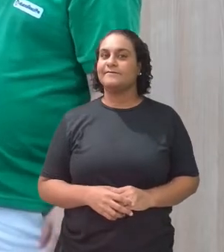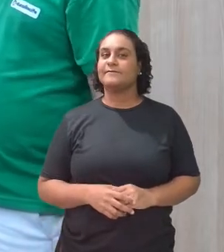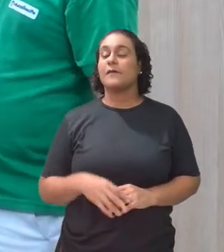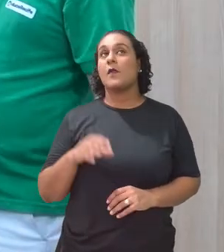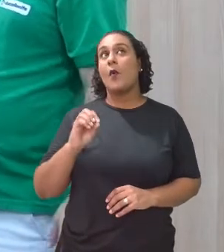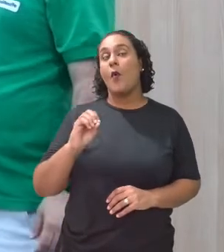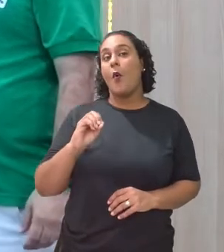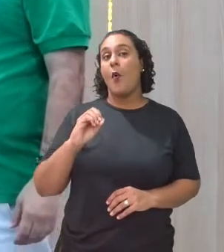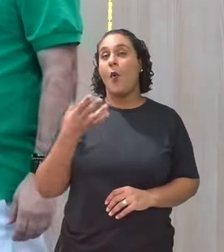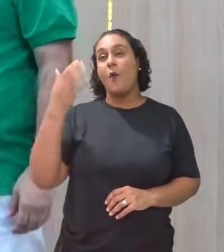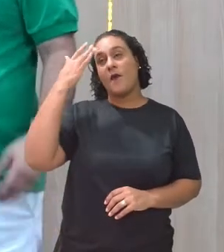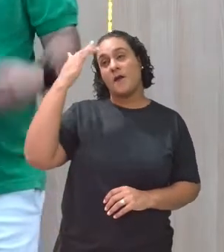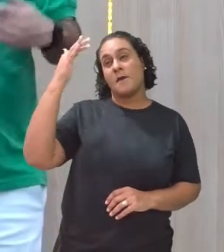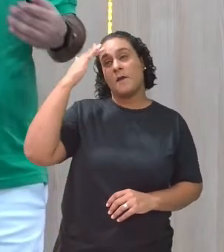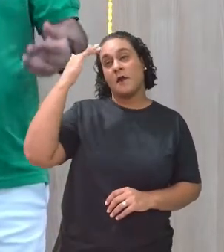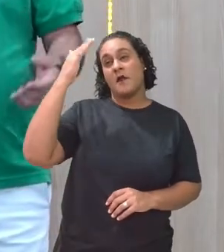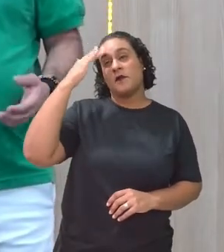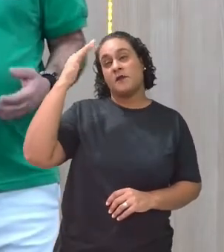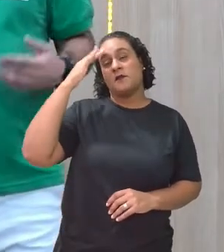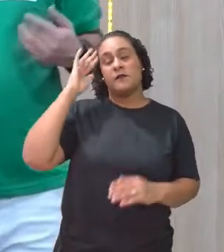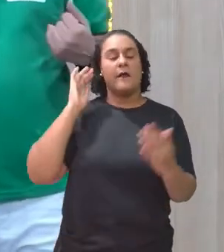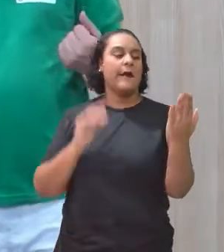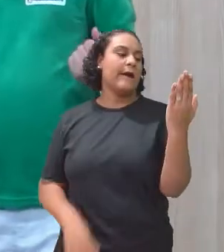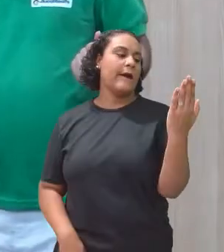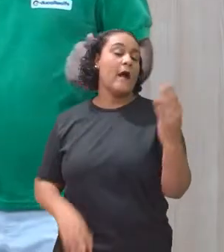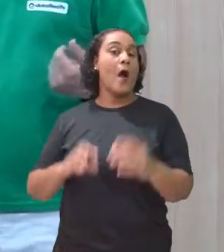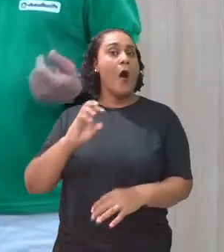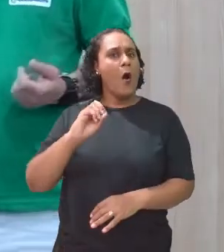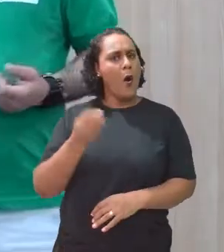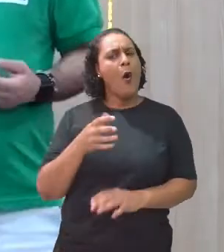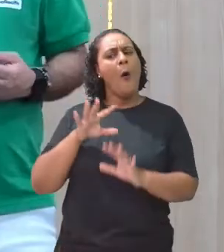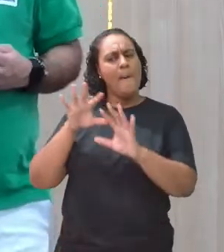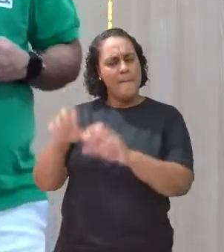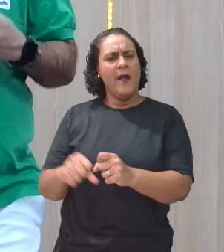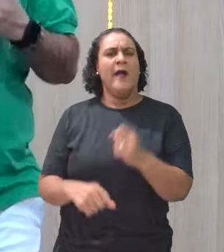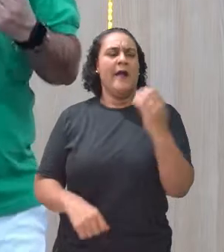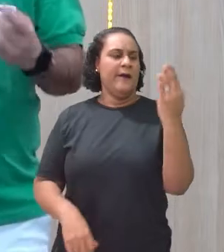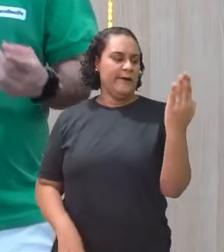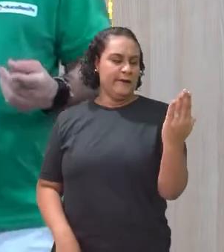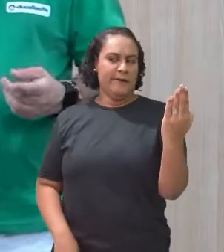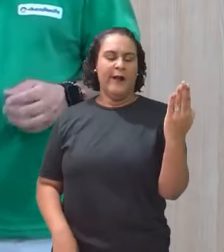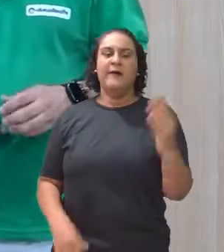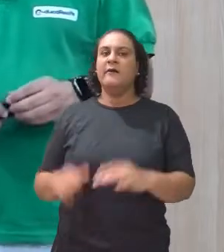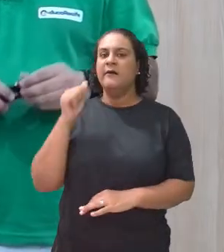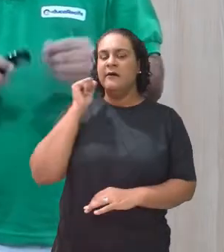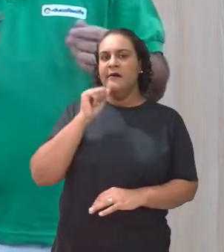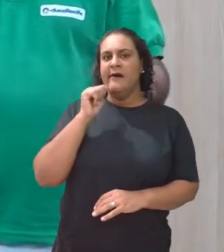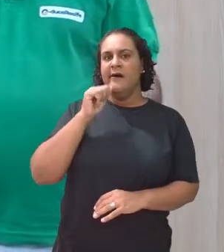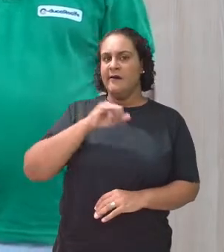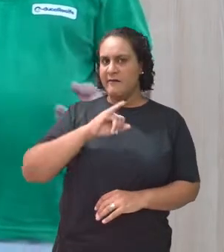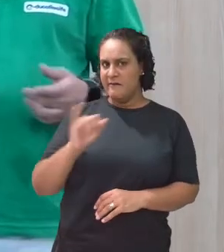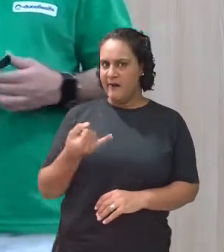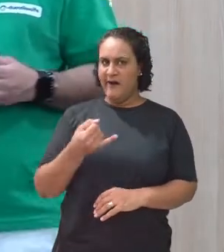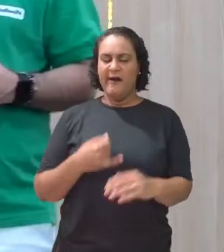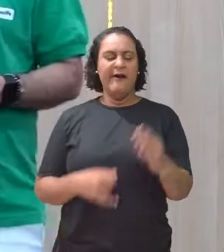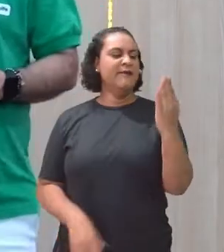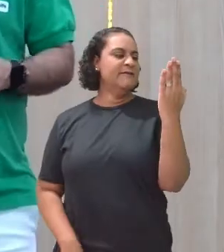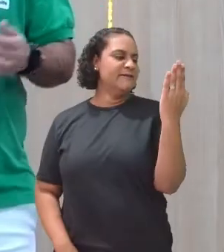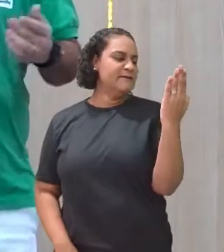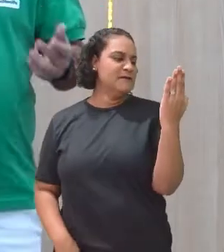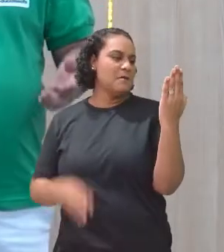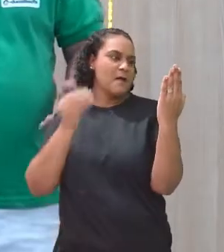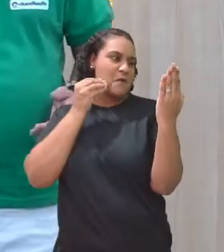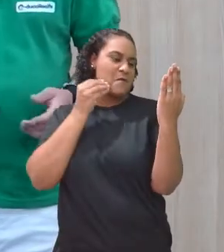ou imaginar que está de frente para um espelho, né? As meninas aí não aproveitar que está de frente para o espelho